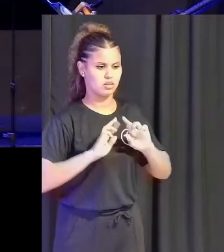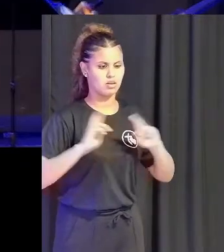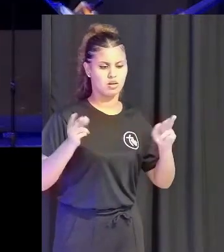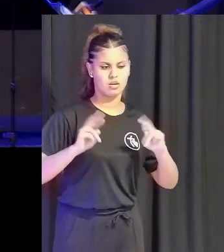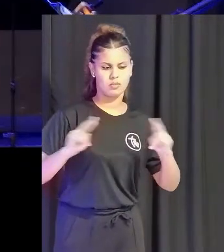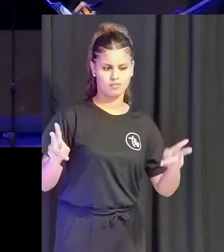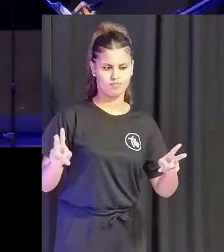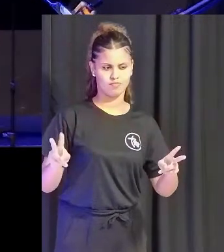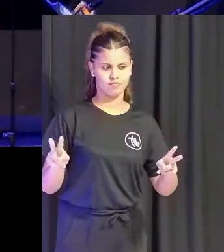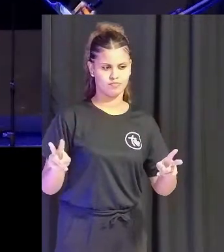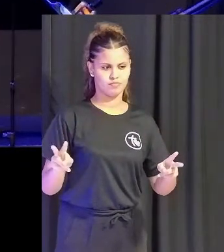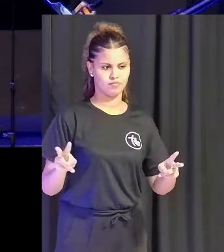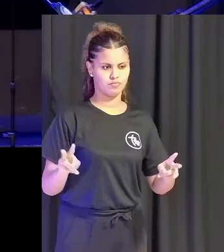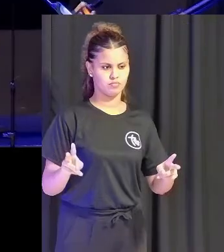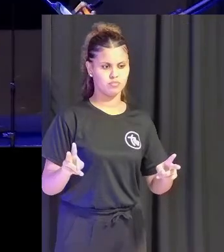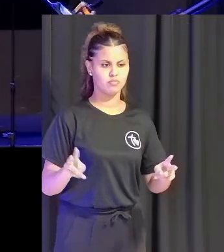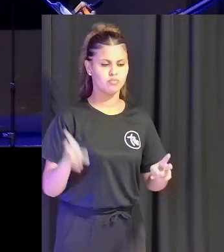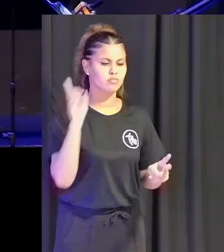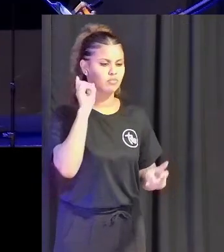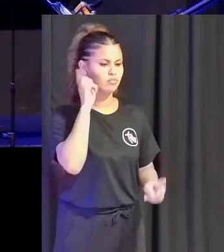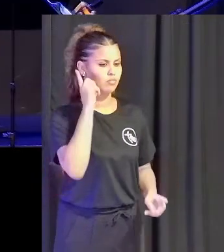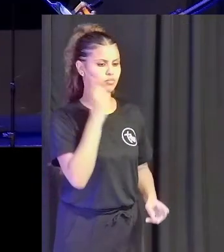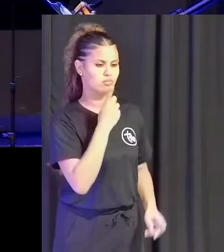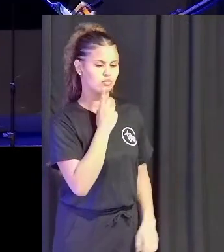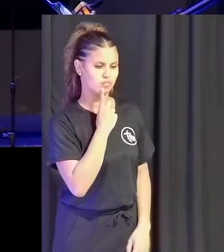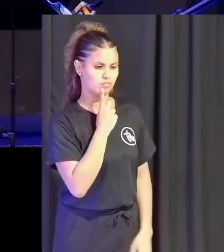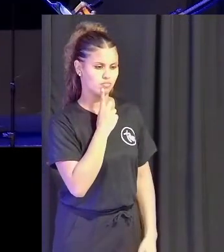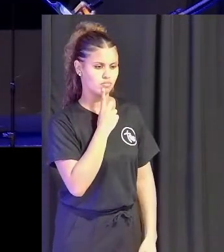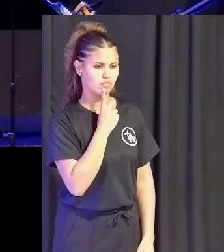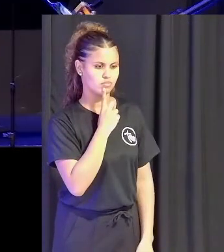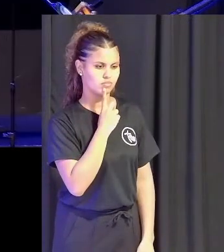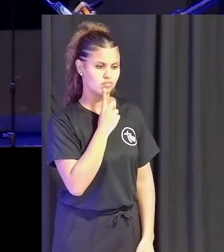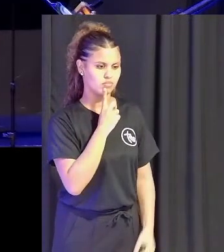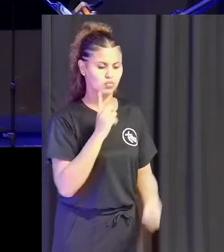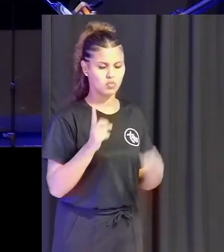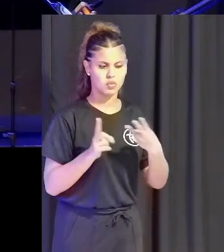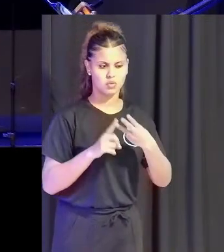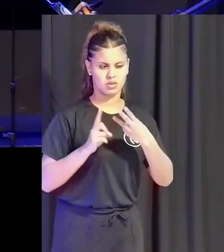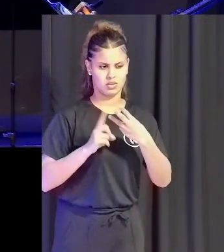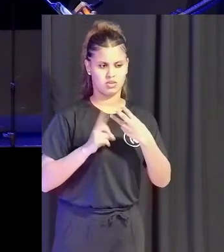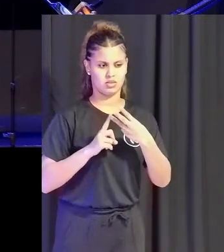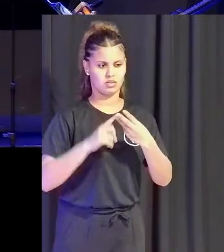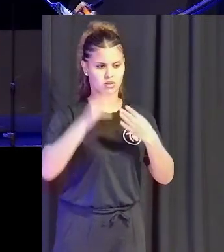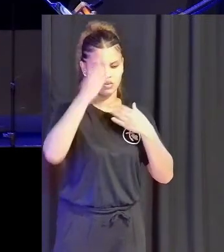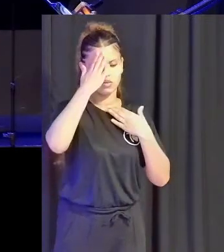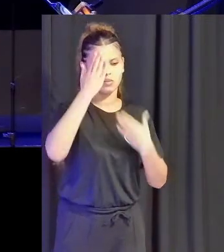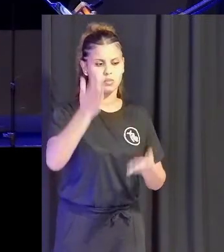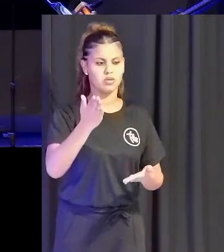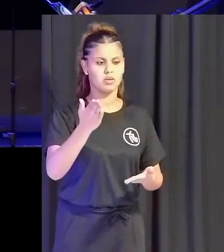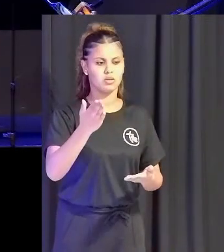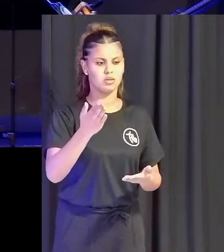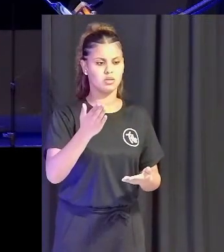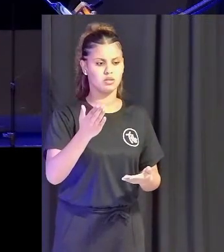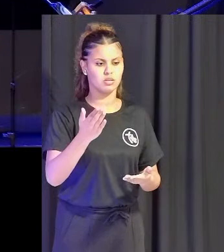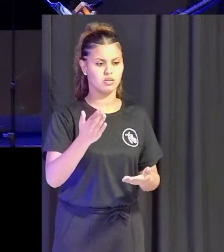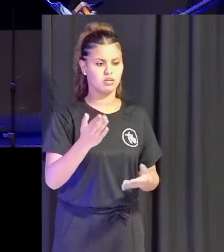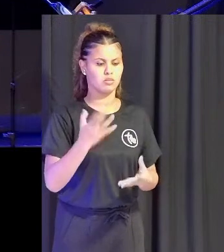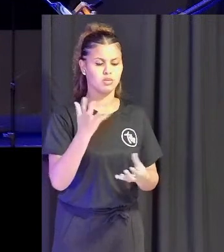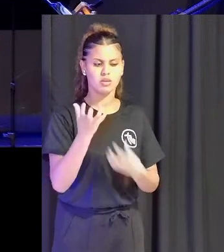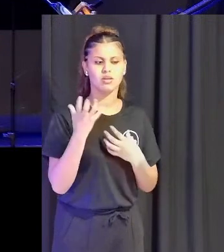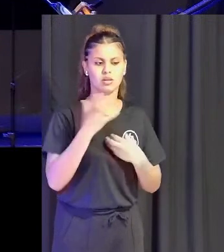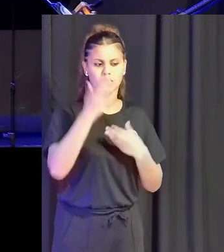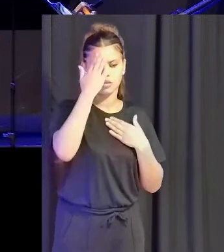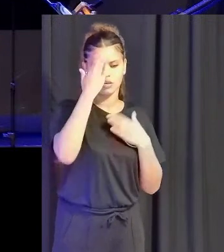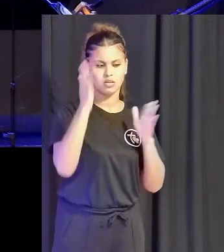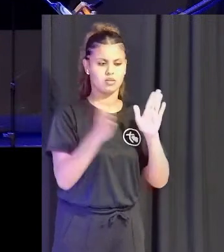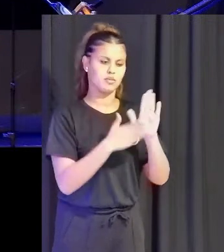não poderia se comunicar. Já o terceiro agradecimento eu quero dar ao pessoal de Gol da Virada, que